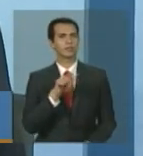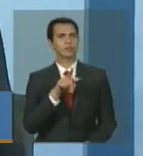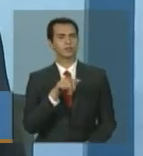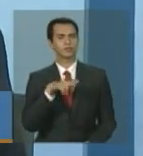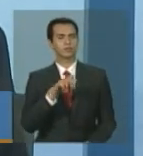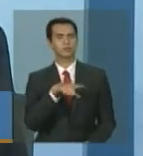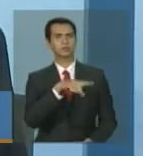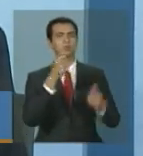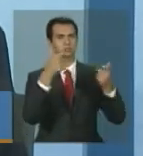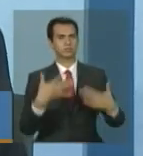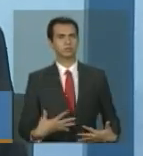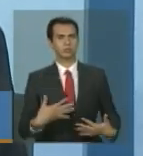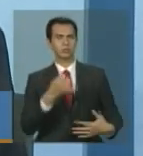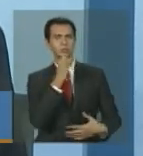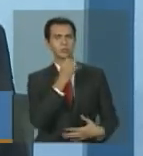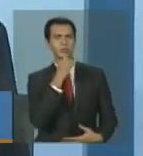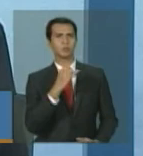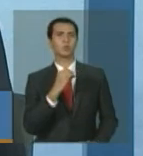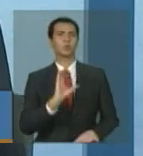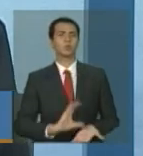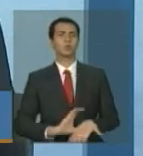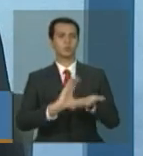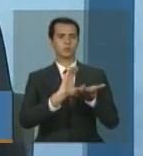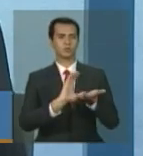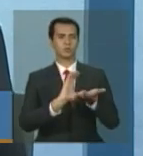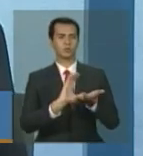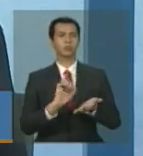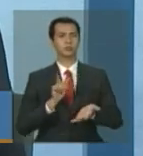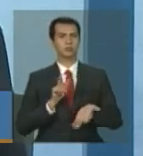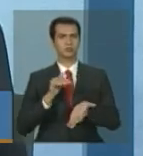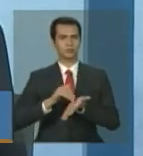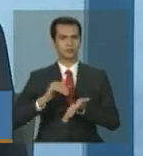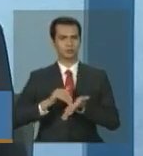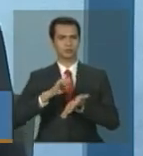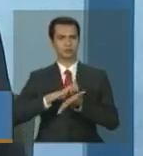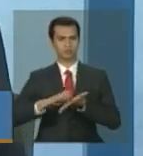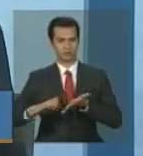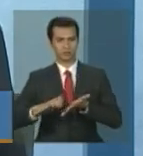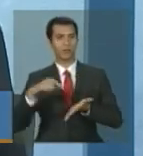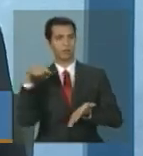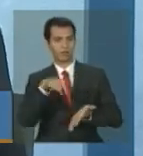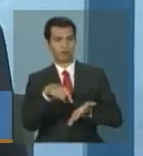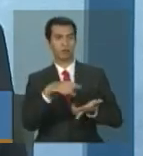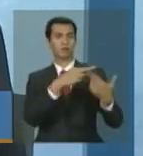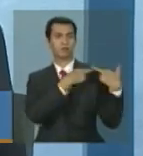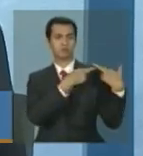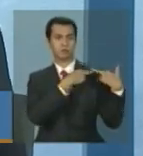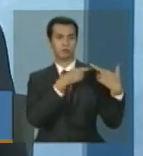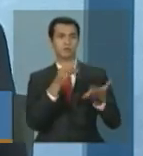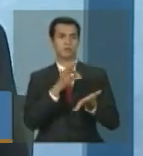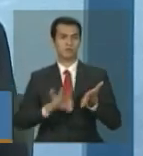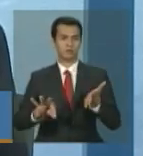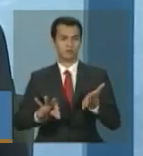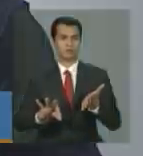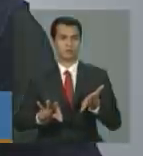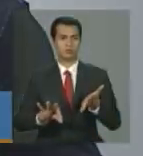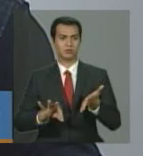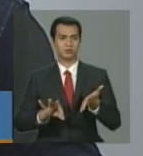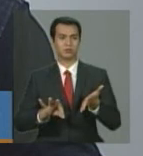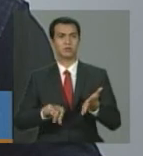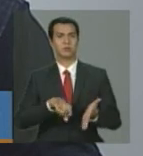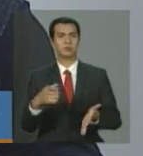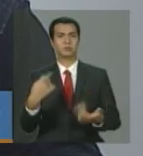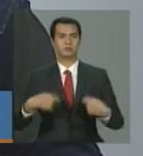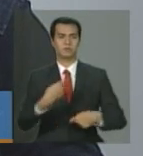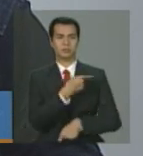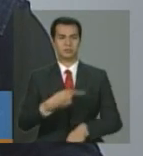questão do Conselho no caso do Conselho por exemplo o secretário executivo sem o responsável por esse preenchimento se nomeados indicado